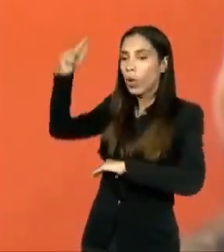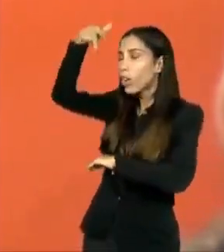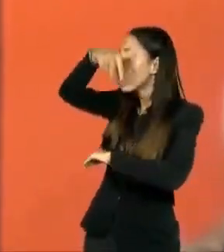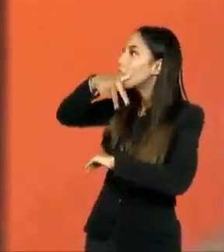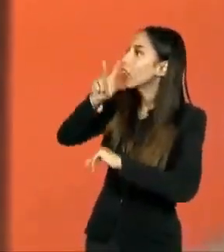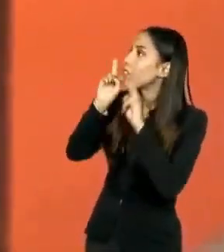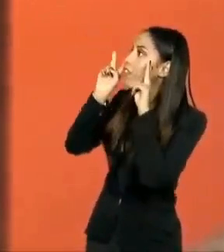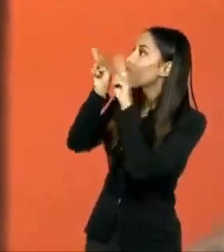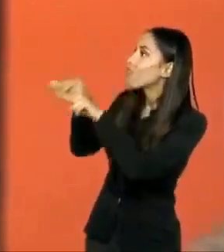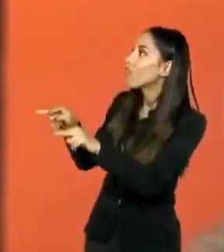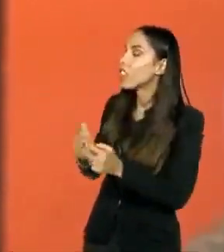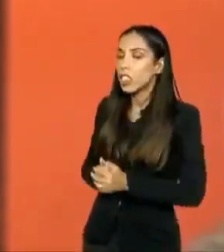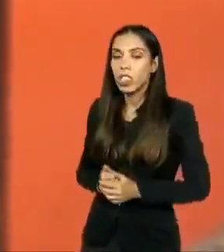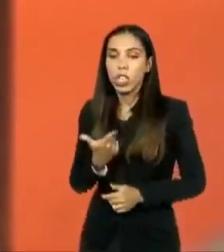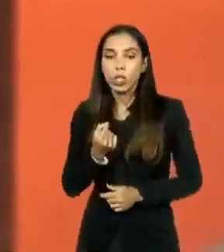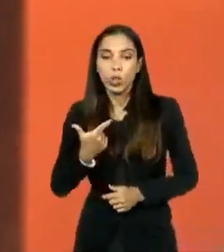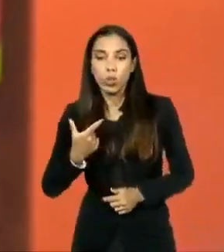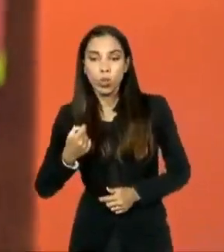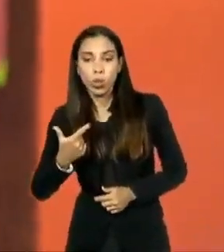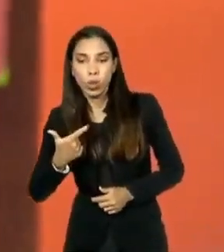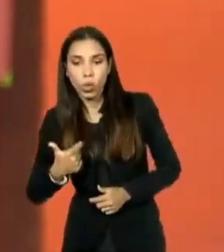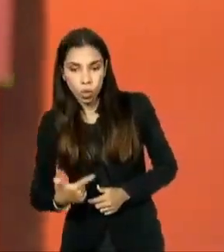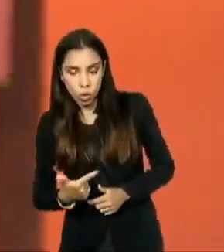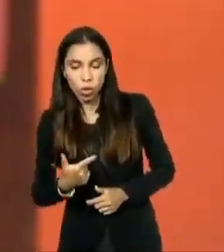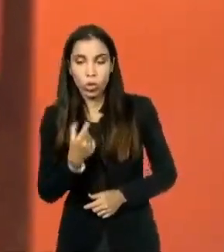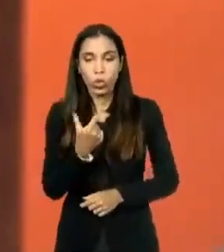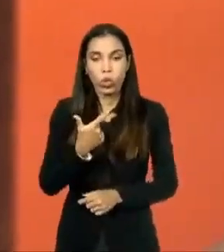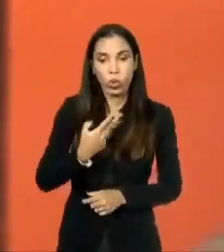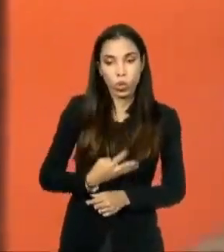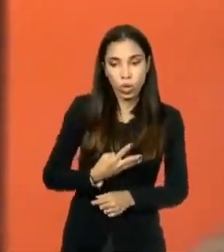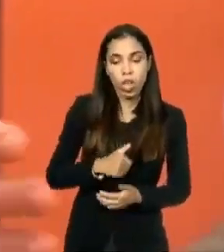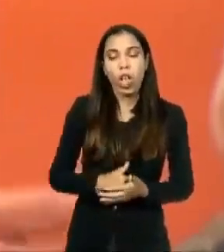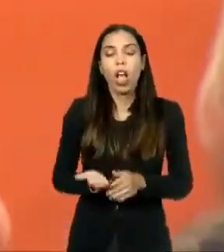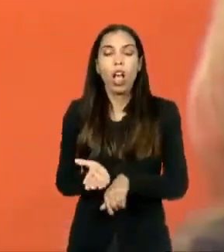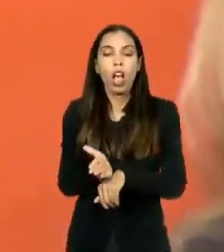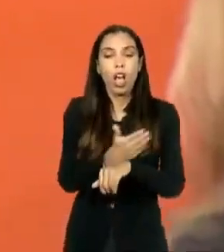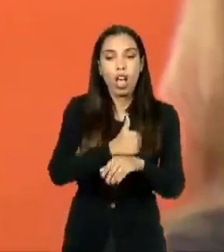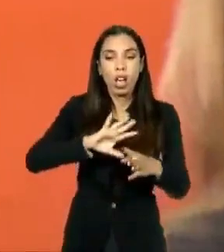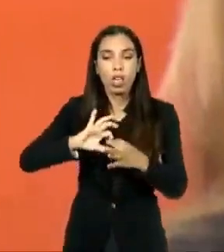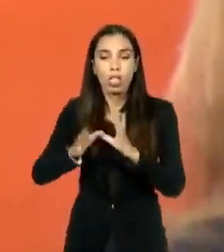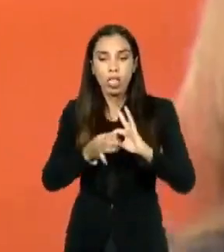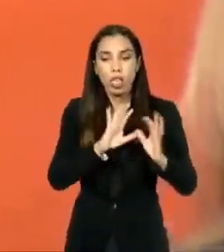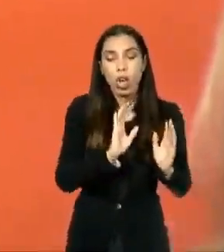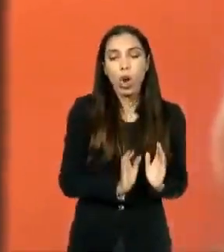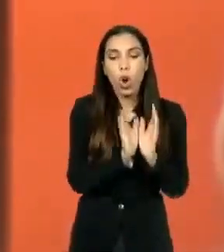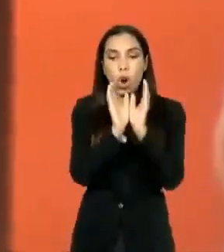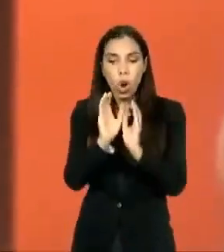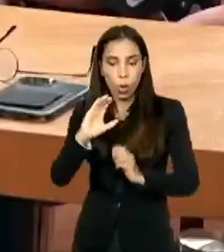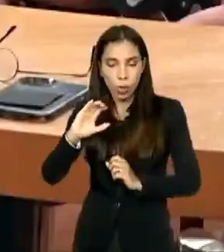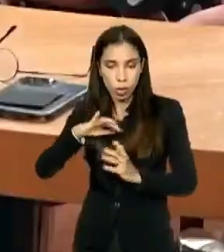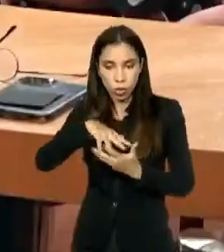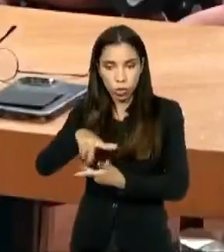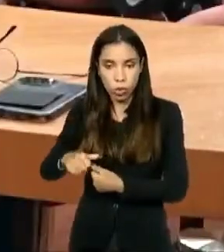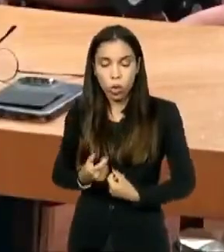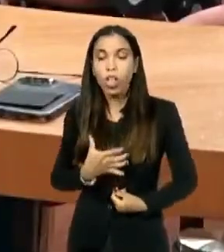existiu em 2012, 2013, antes das Olimpíadas, antes da Copa do Mundo, com a crise na Europa,